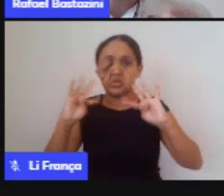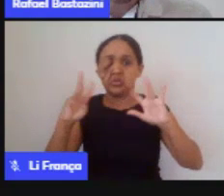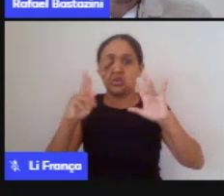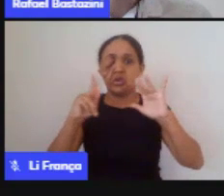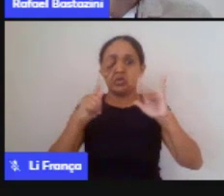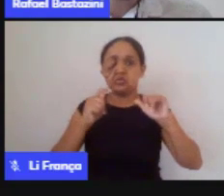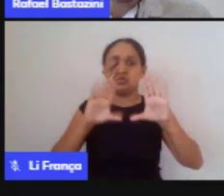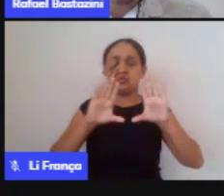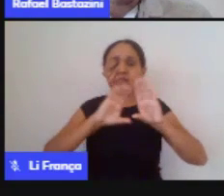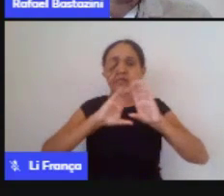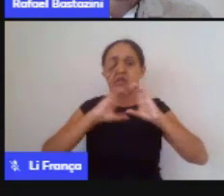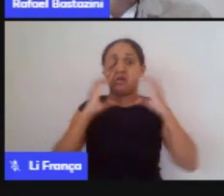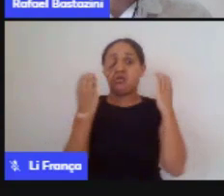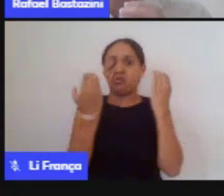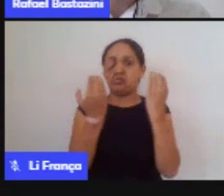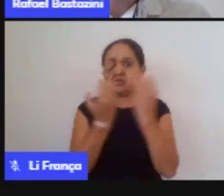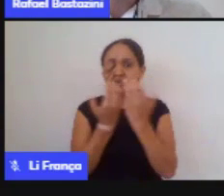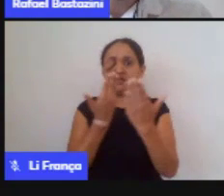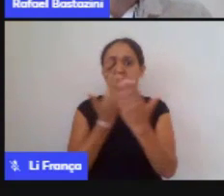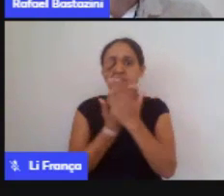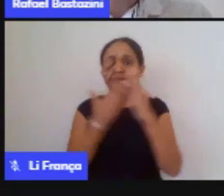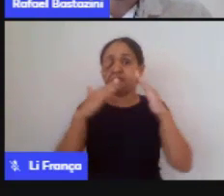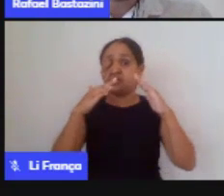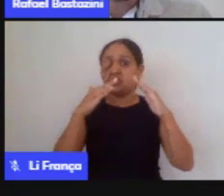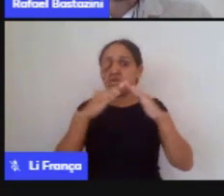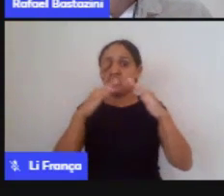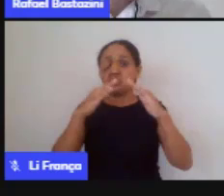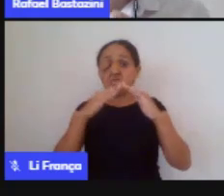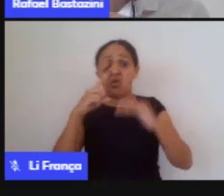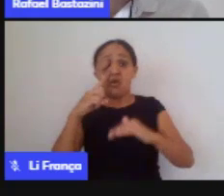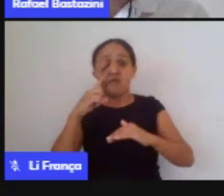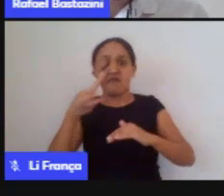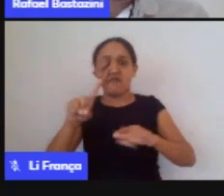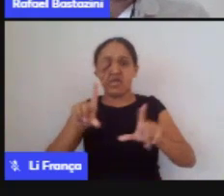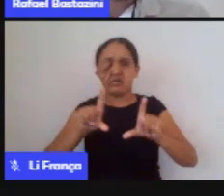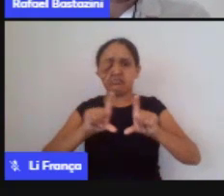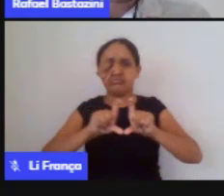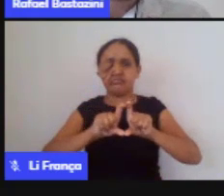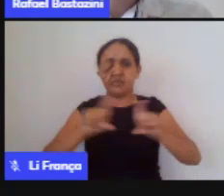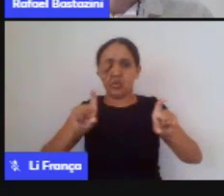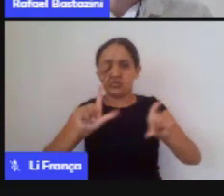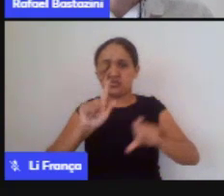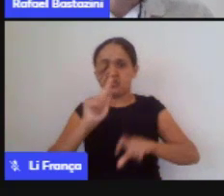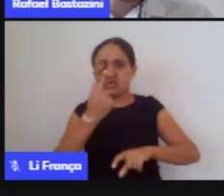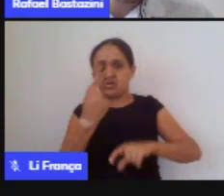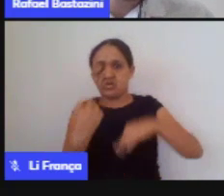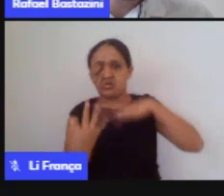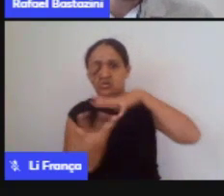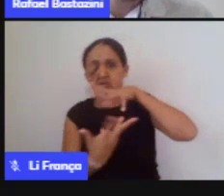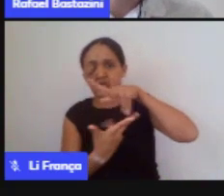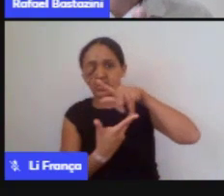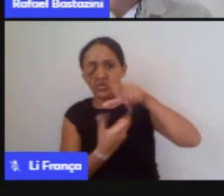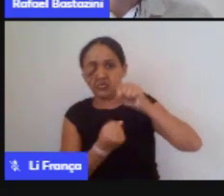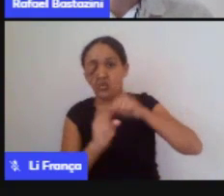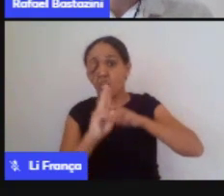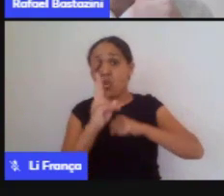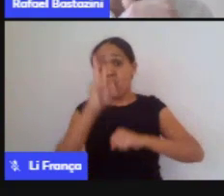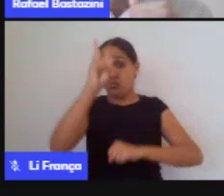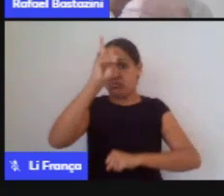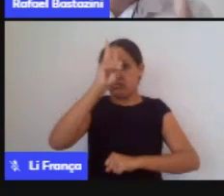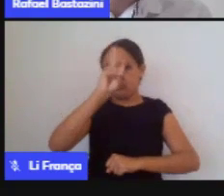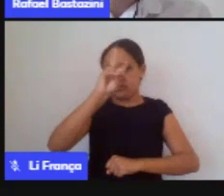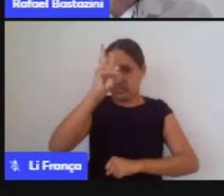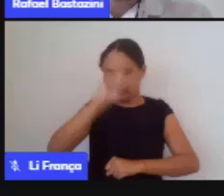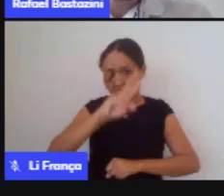da comunidade escolar, é só entrar em contato ou com a geografia ou com a história que a